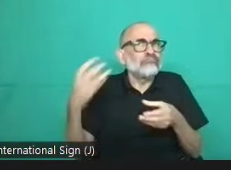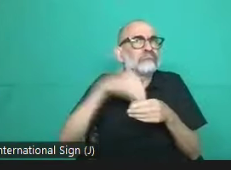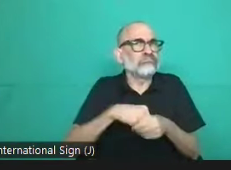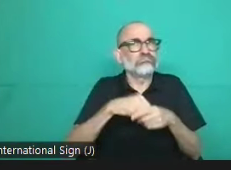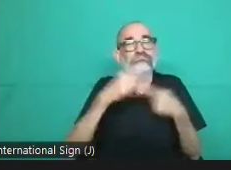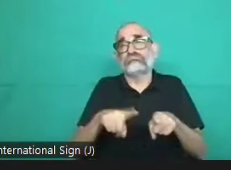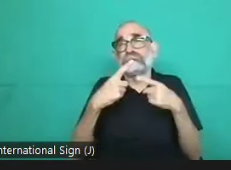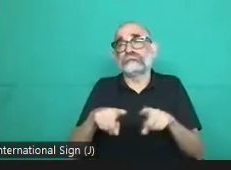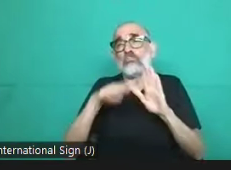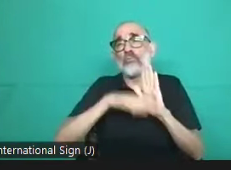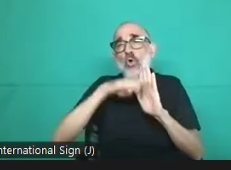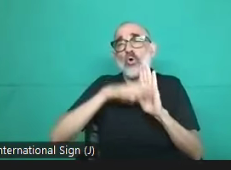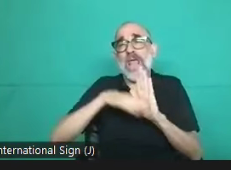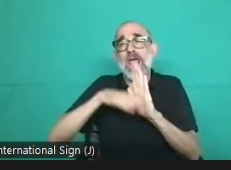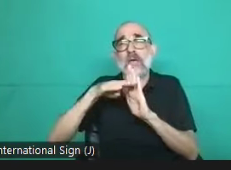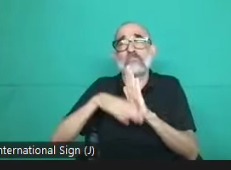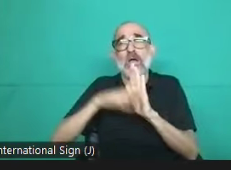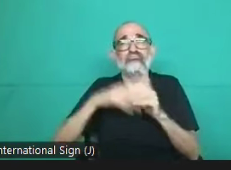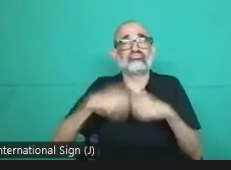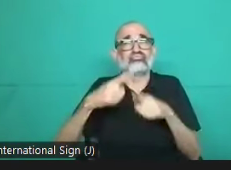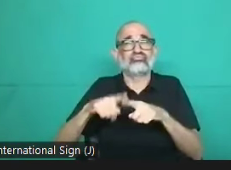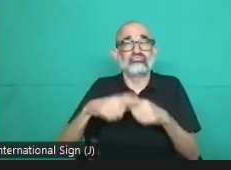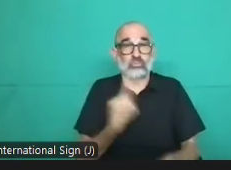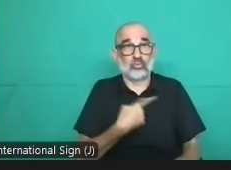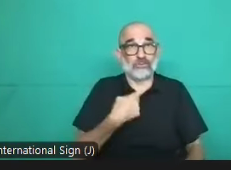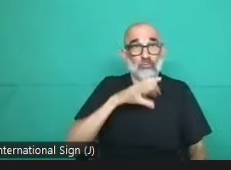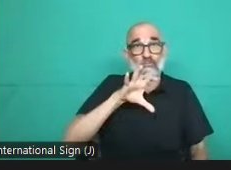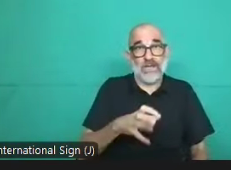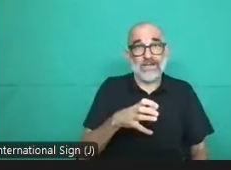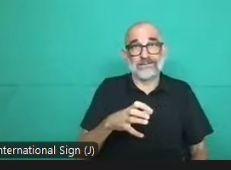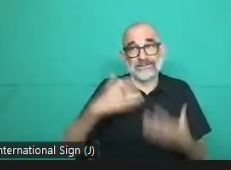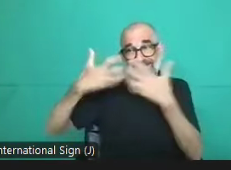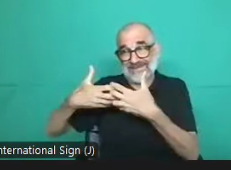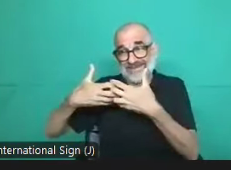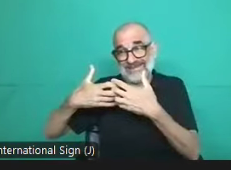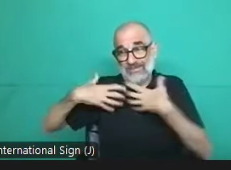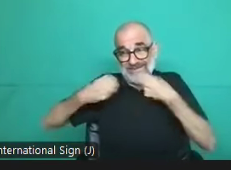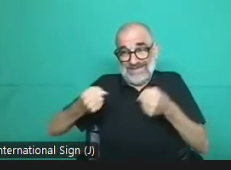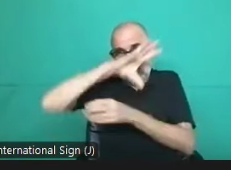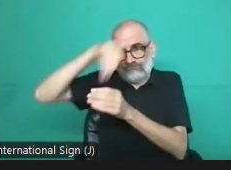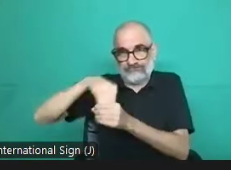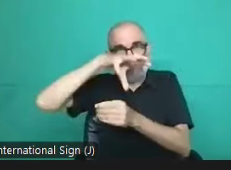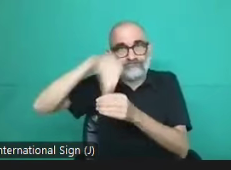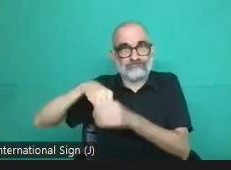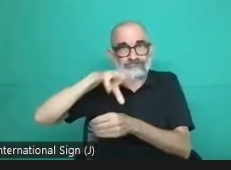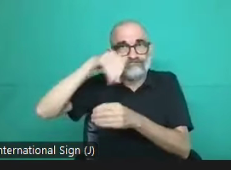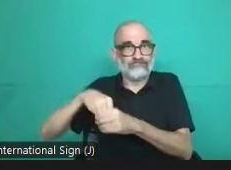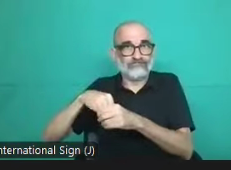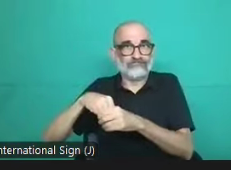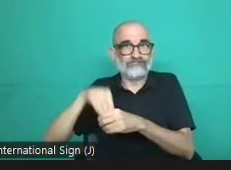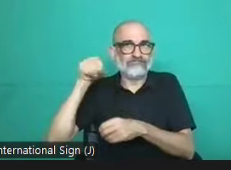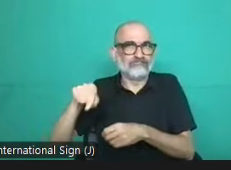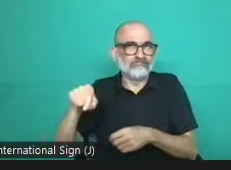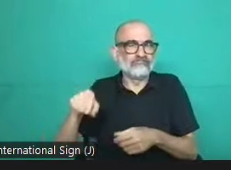Farmácia Popular, o SAMU, a Estratégia da Família, o Programa Nacional de Transplantes,